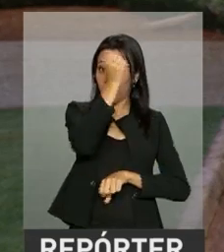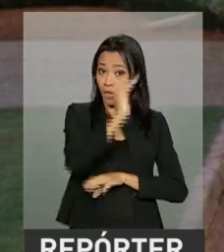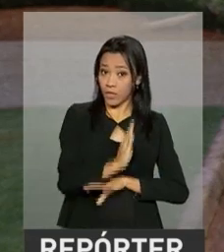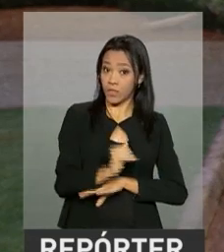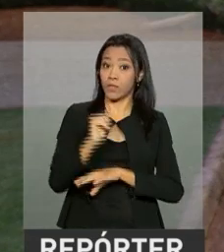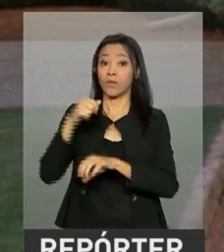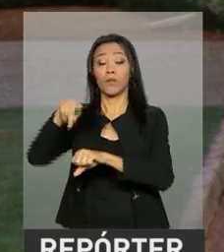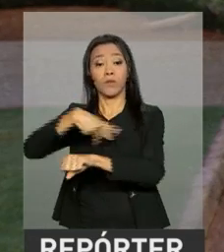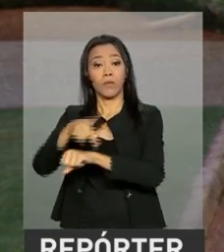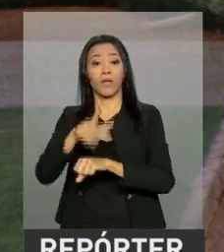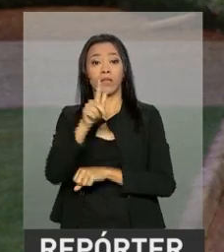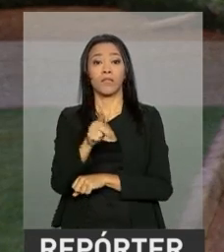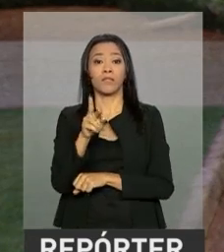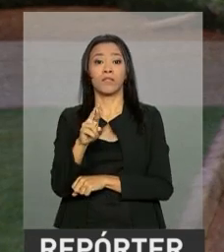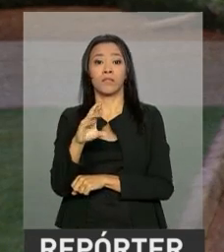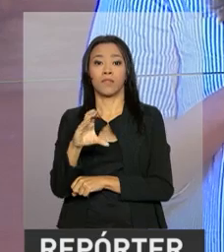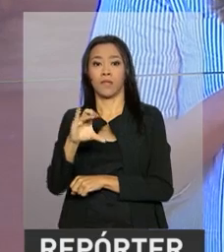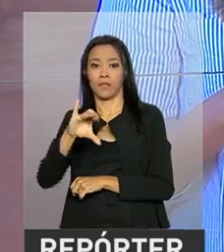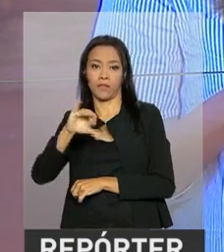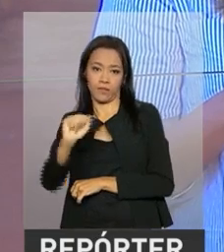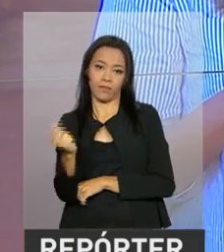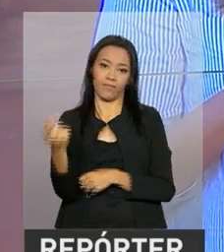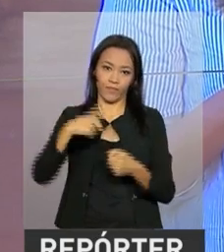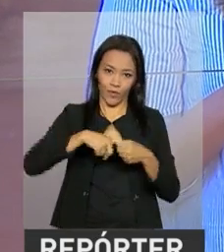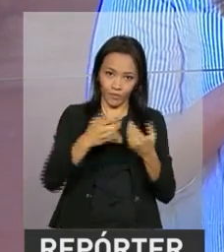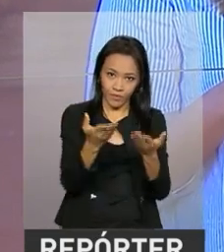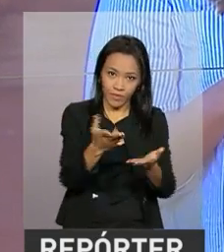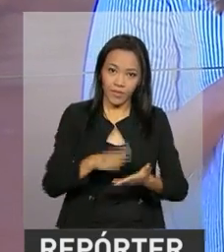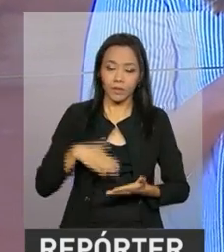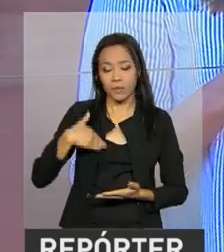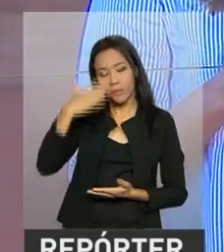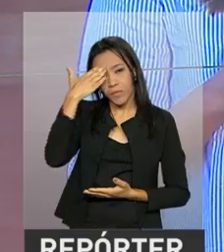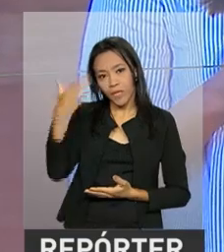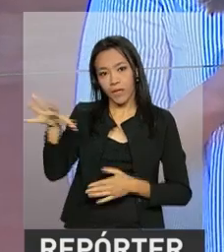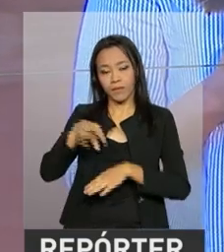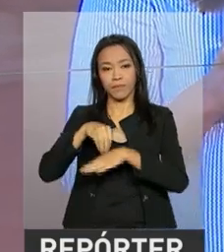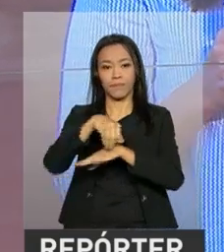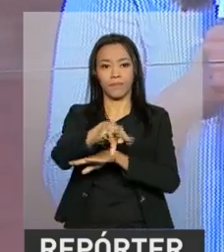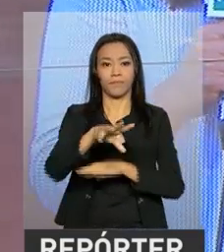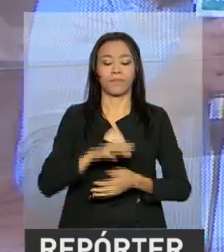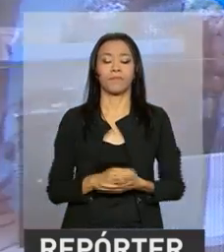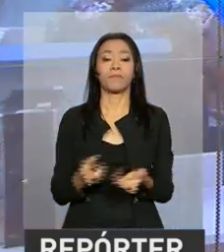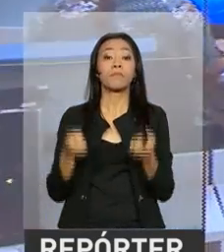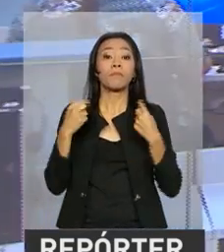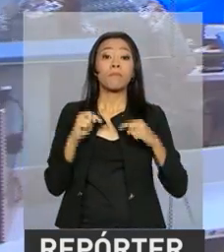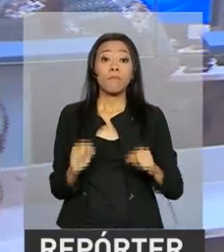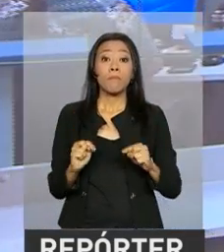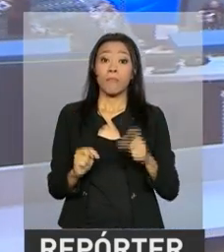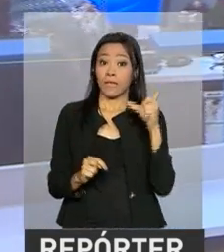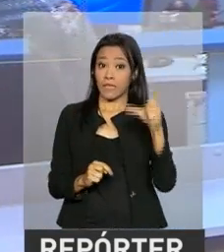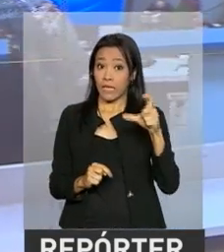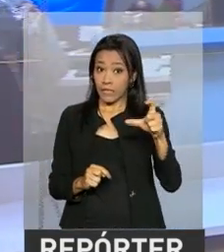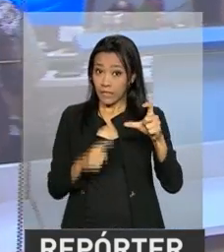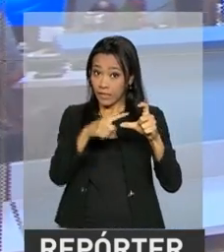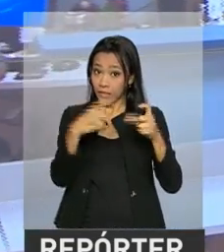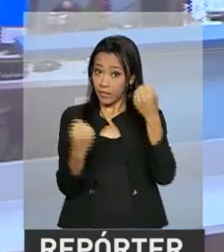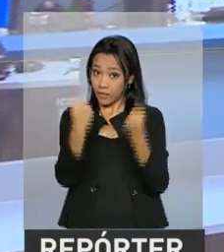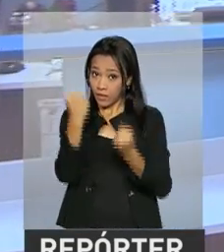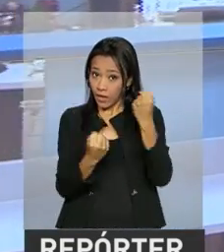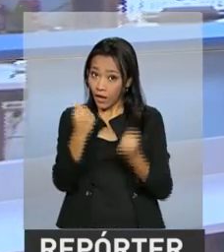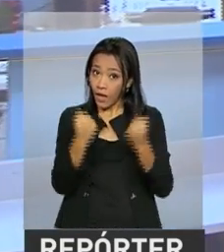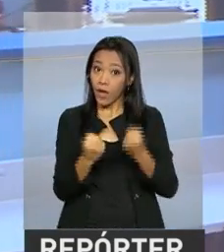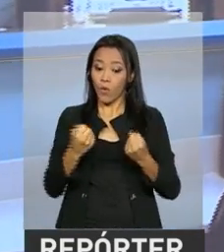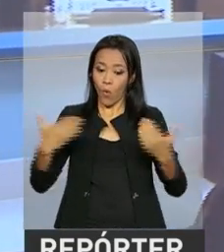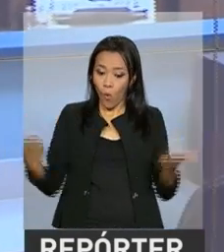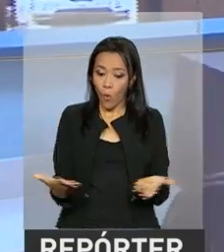Brasil. Volto com você no estúdio, Malu. Paola, obrigada pelas suas informações. E as carteiras de habilitação emitidas a